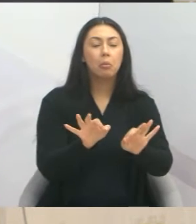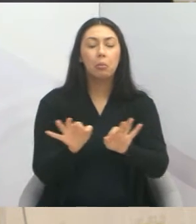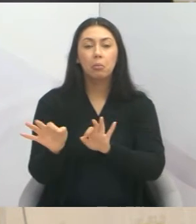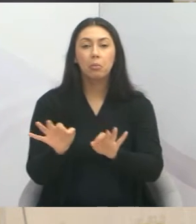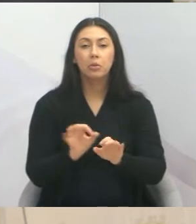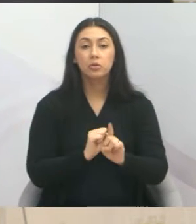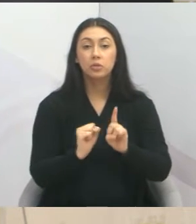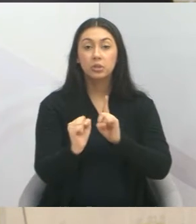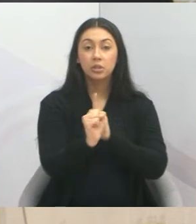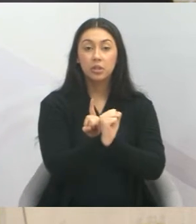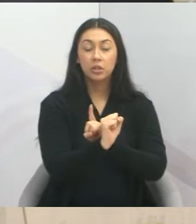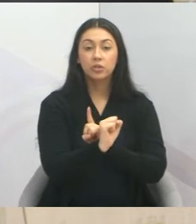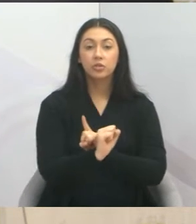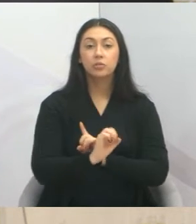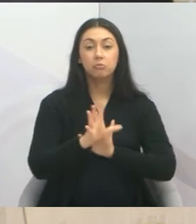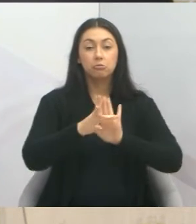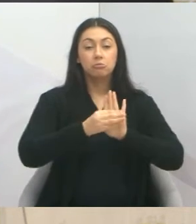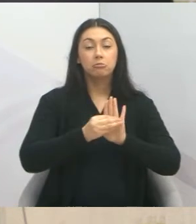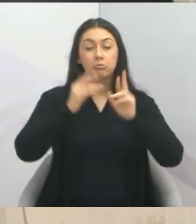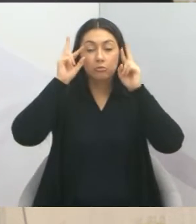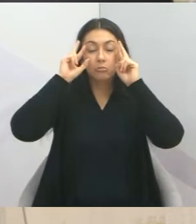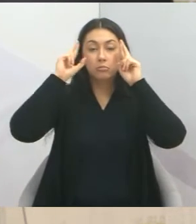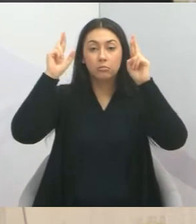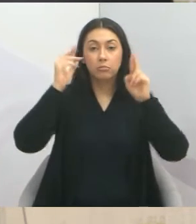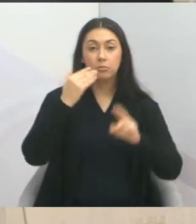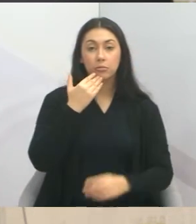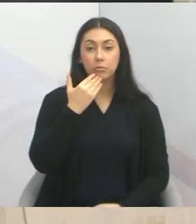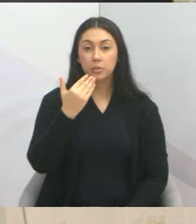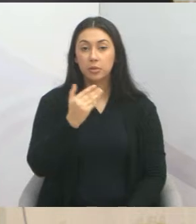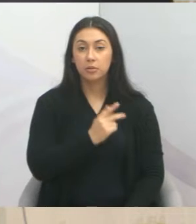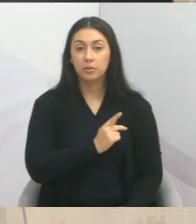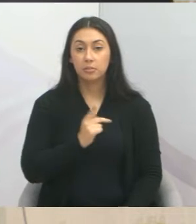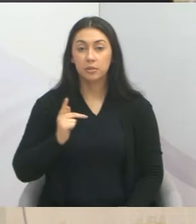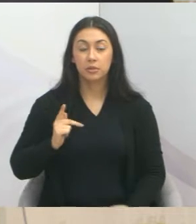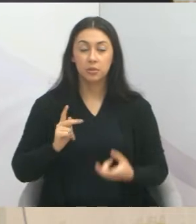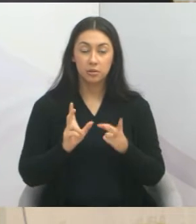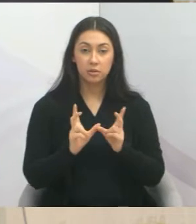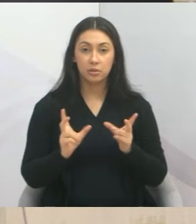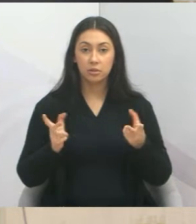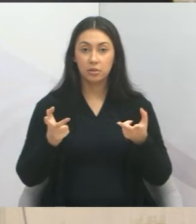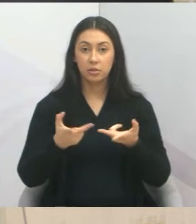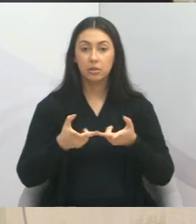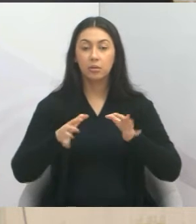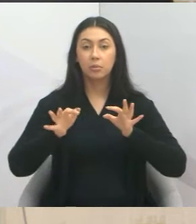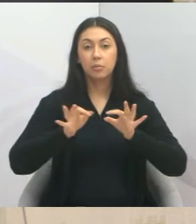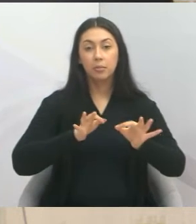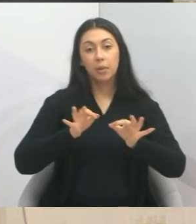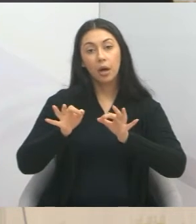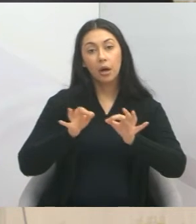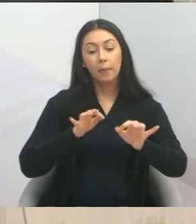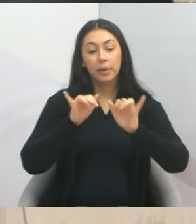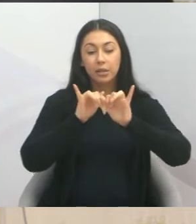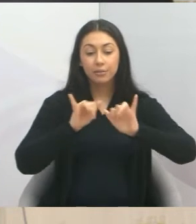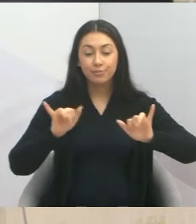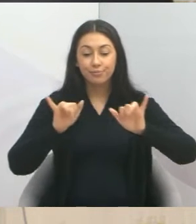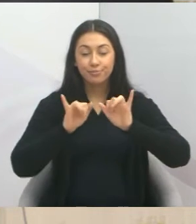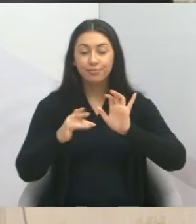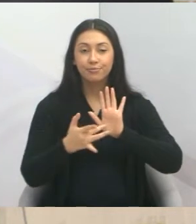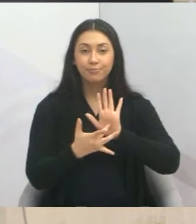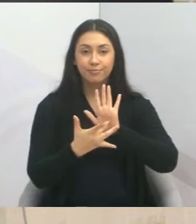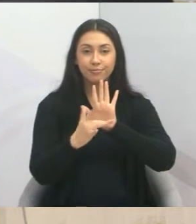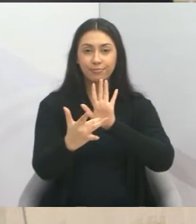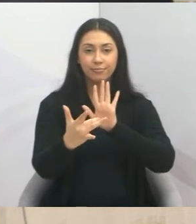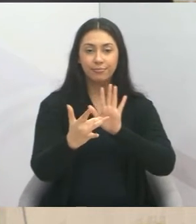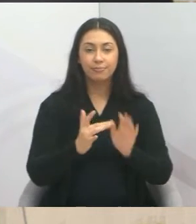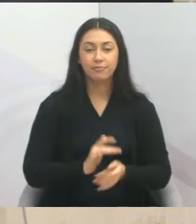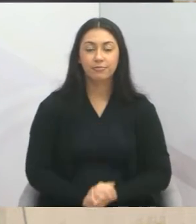sociedade feito esse registro respeitosamente que queremos apresenta dessa casa que sejam adotadas as providências habituais para a